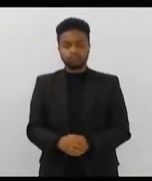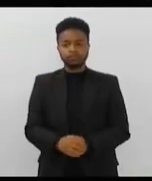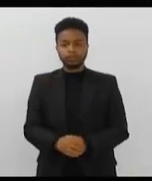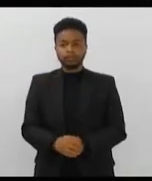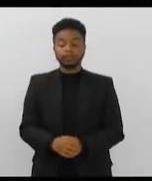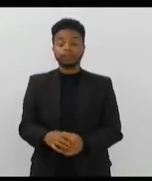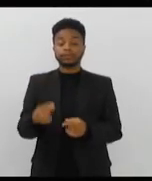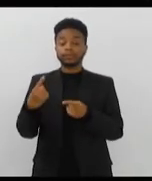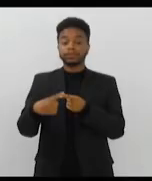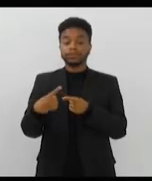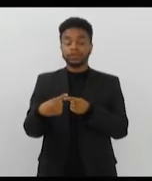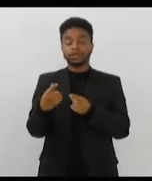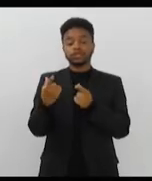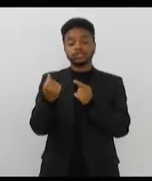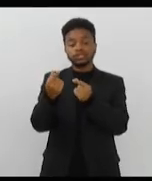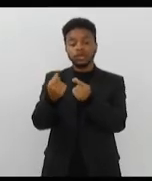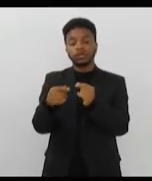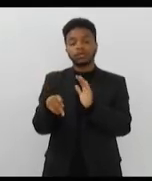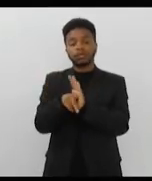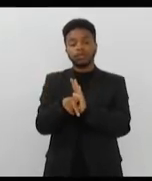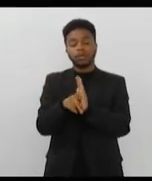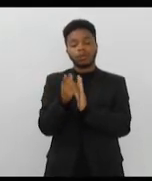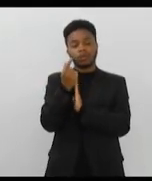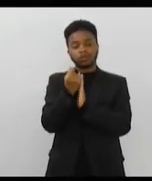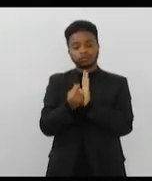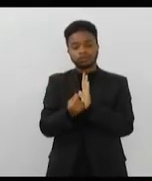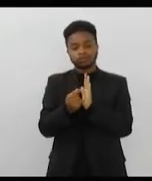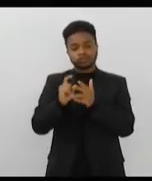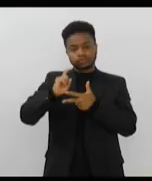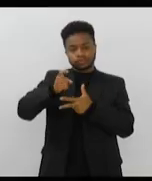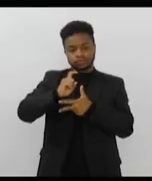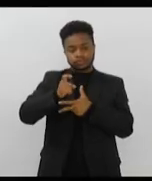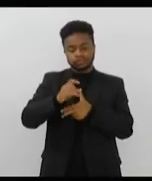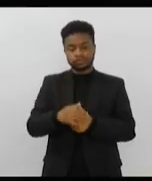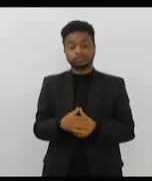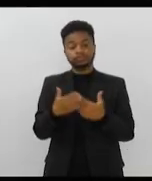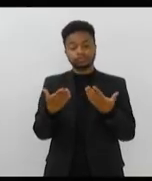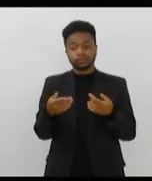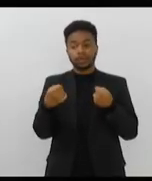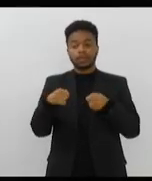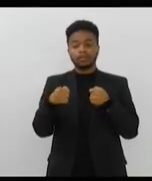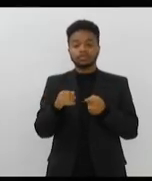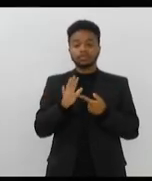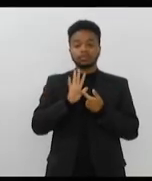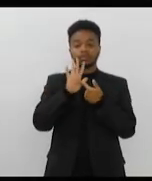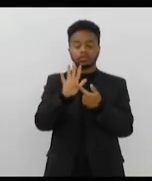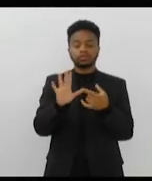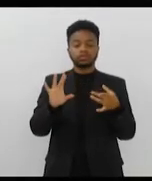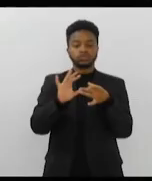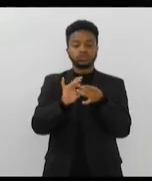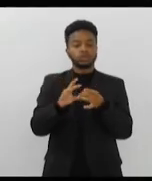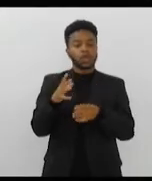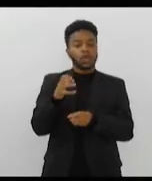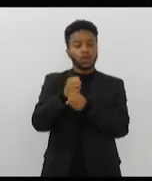é dinheiro do orçamento do executivo. Então, tem que estar nas contas de gestão.